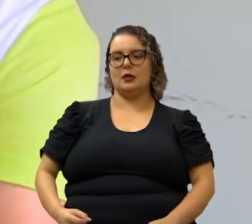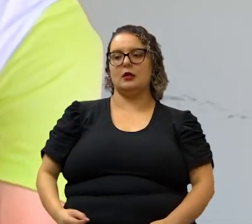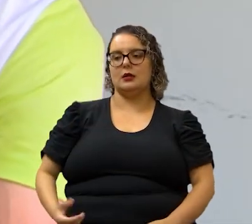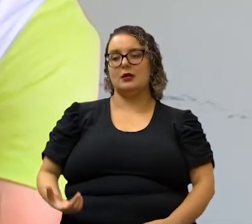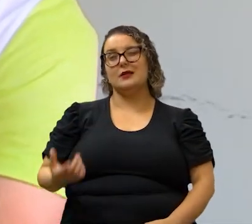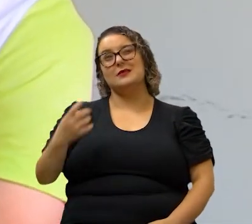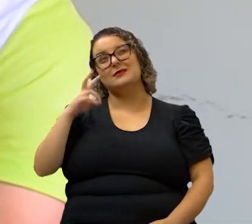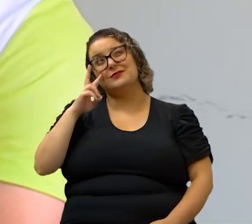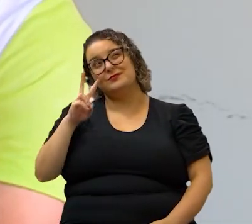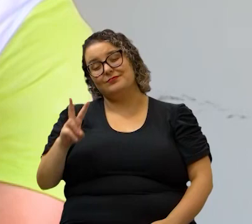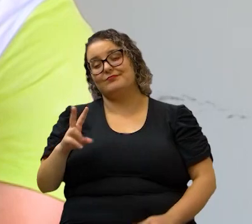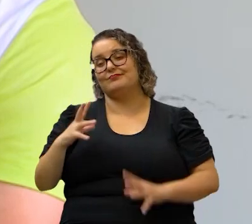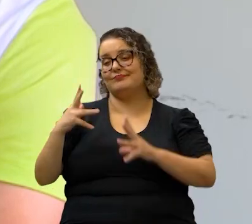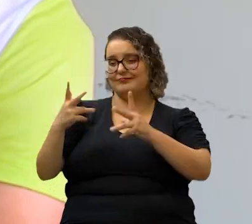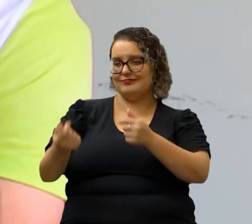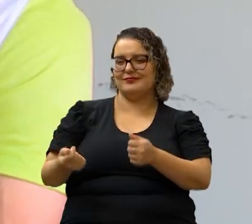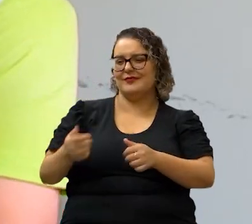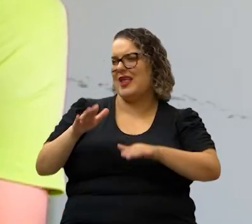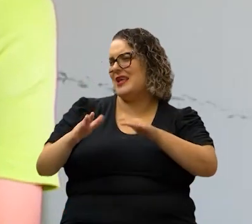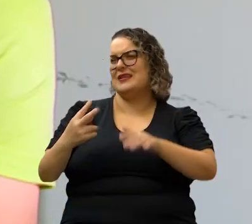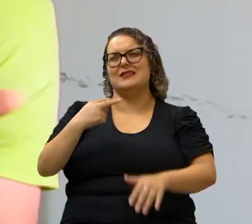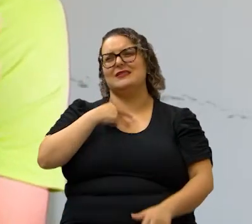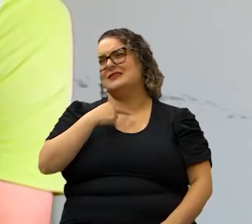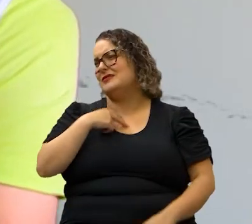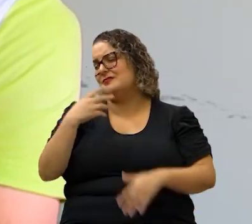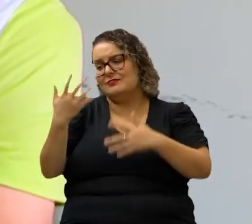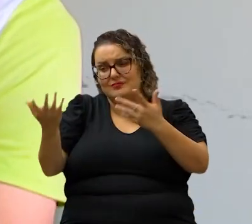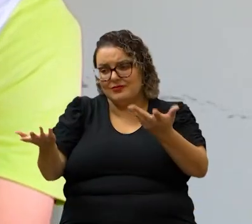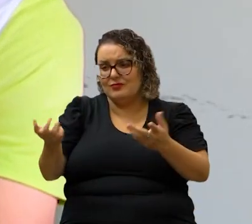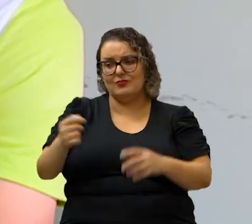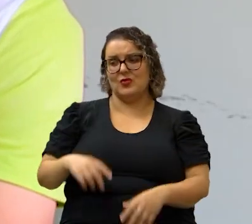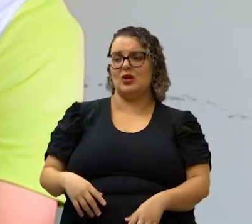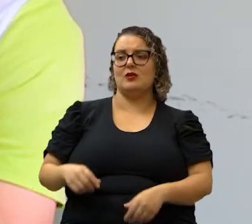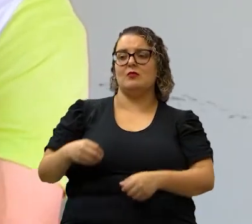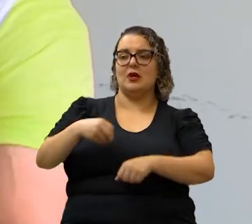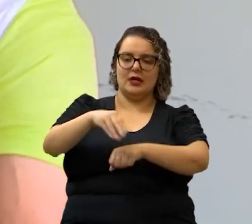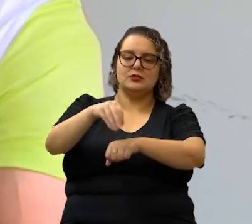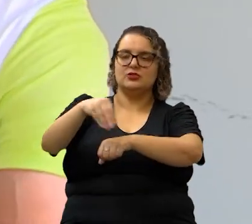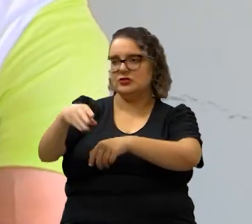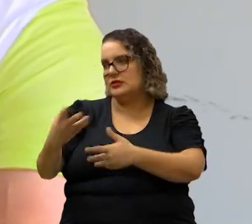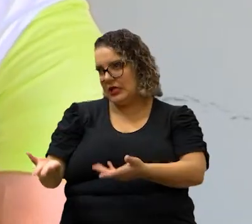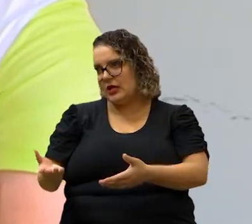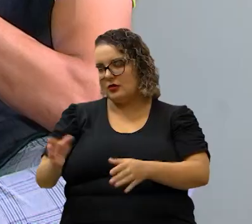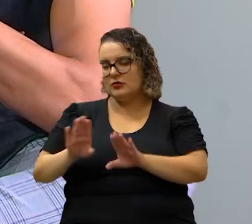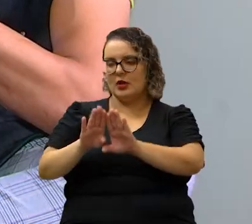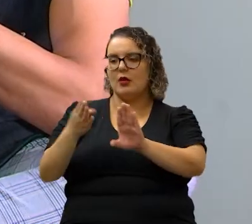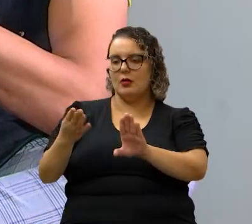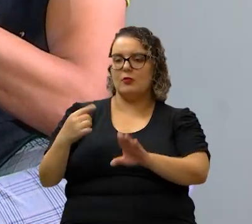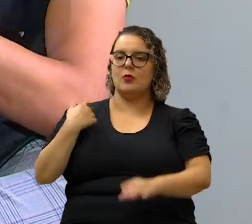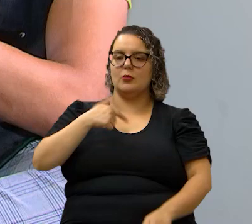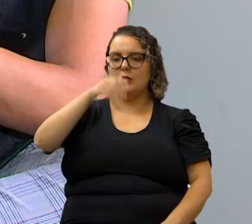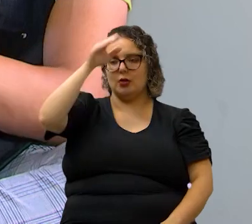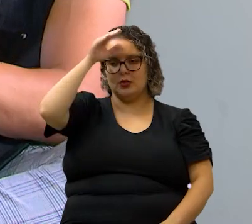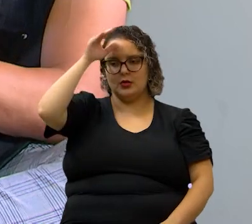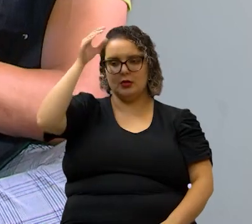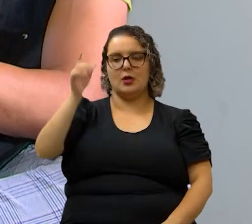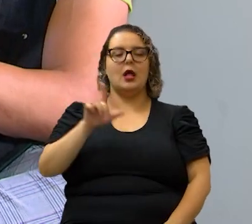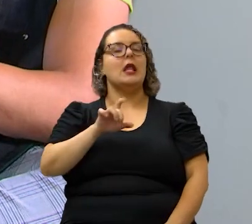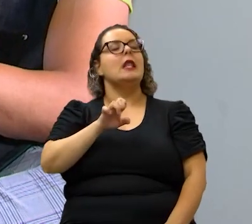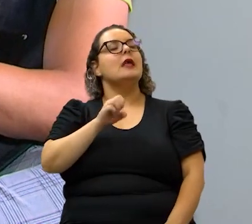Que se for lá na íntegra, talvez nem poderia, enfim, mas a gente seguia entregando ali na porta para o nosso